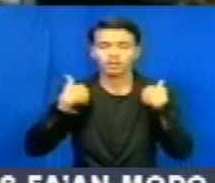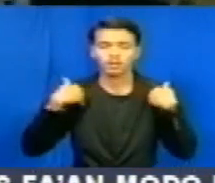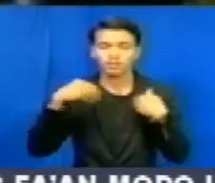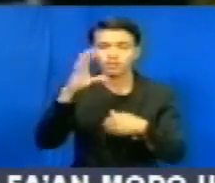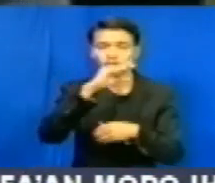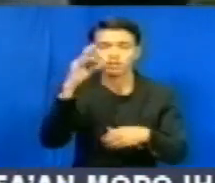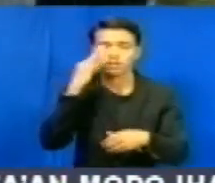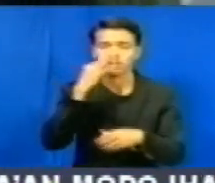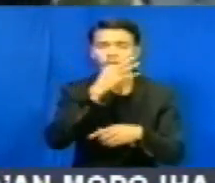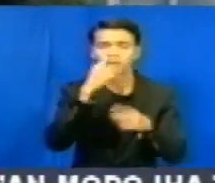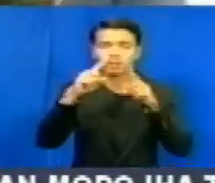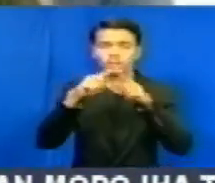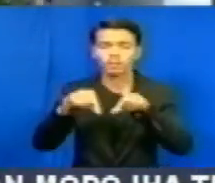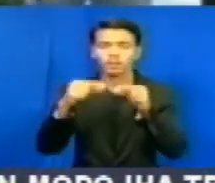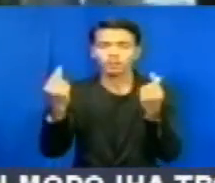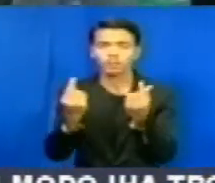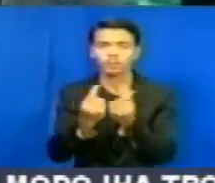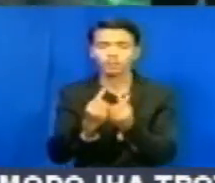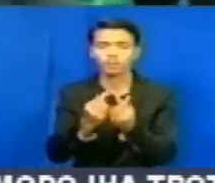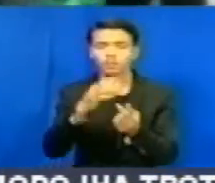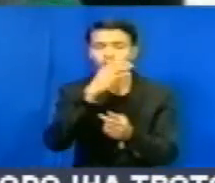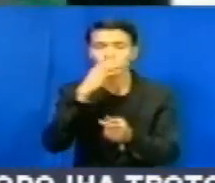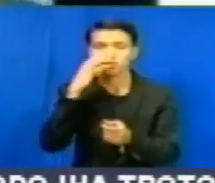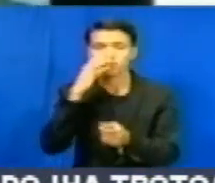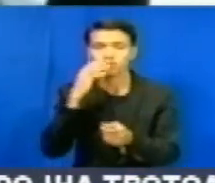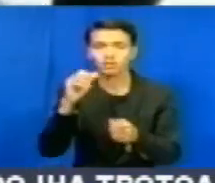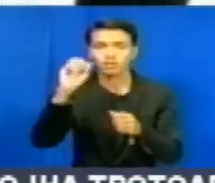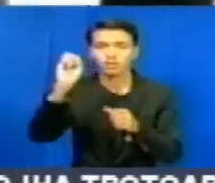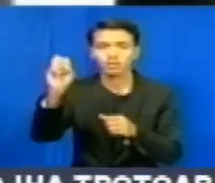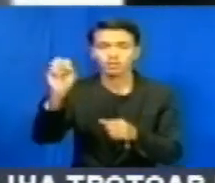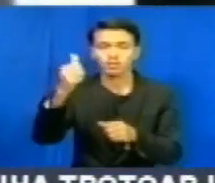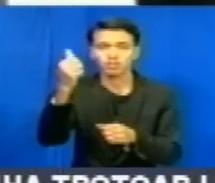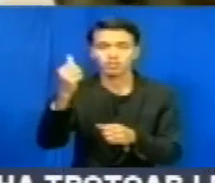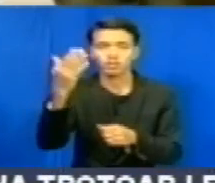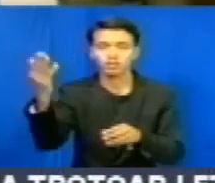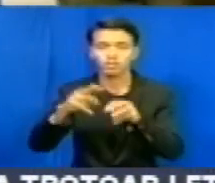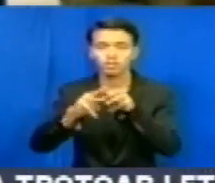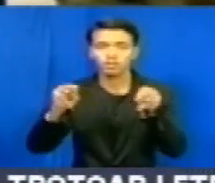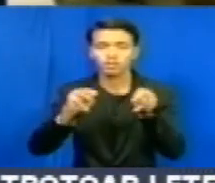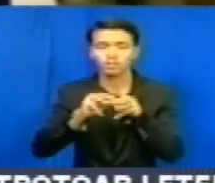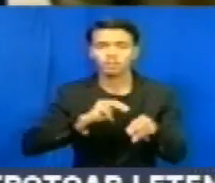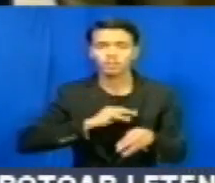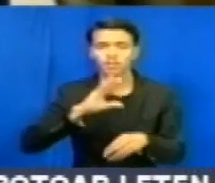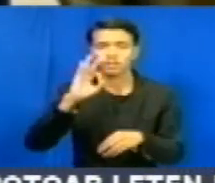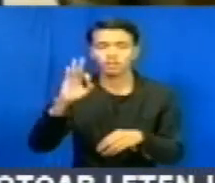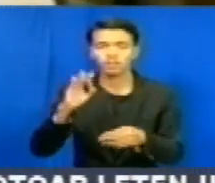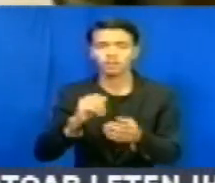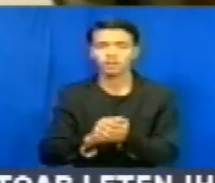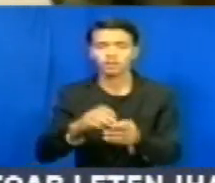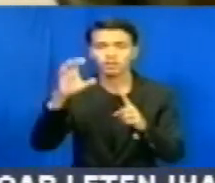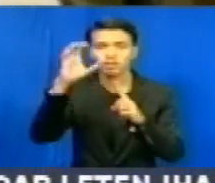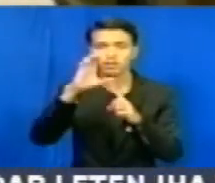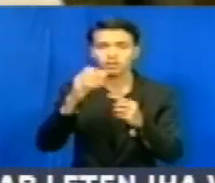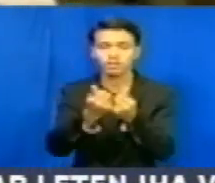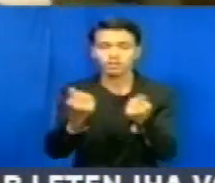musan ba grupo agricultor pecuária no horticultura Sanulo Racing i he municipio Manufahi. Coordenador